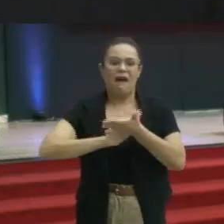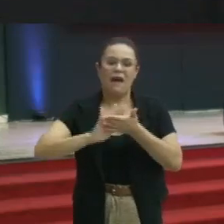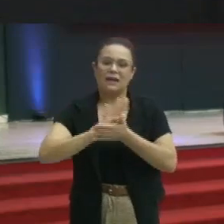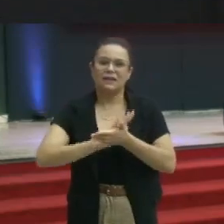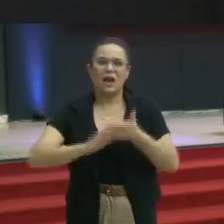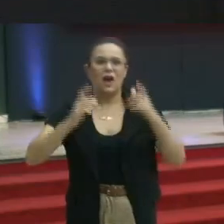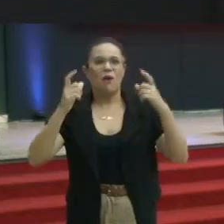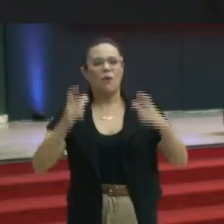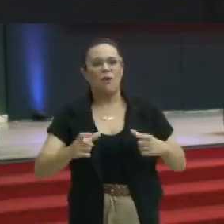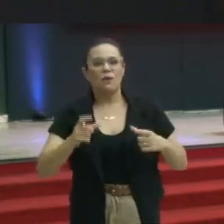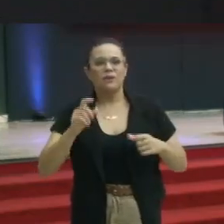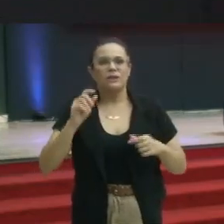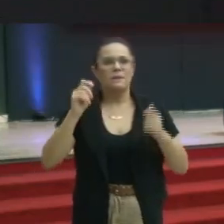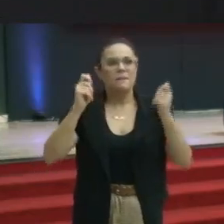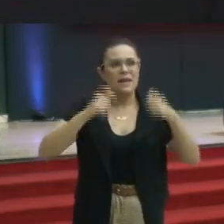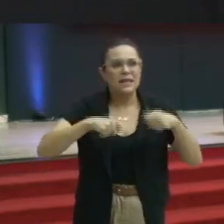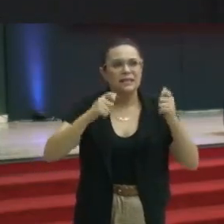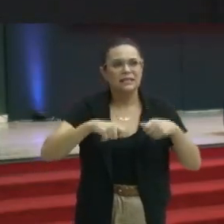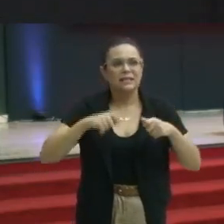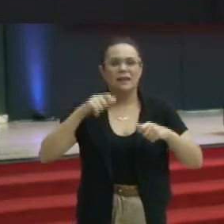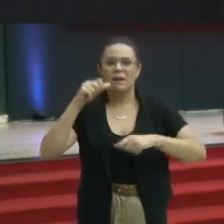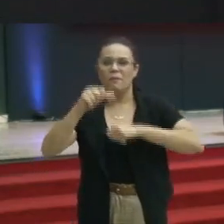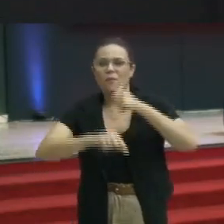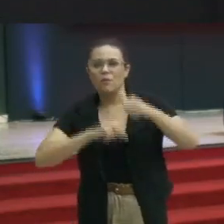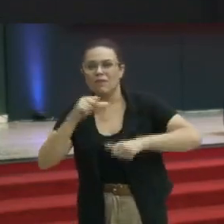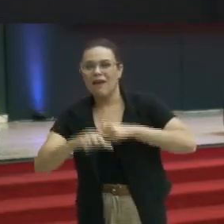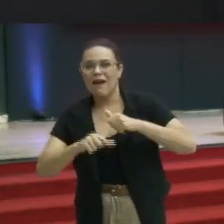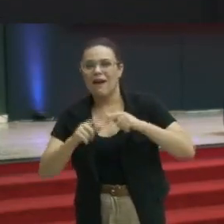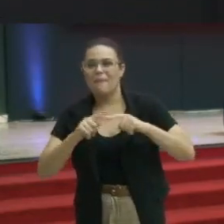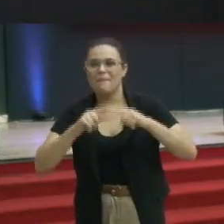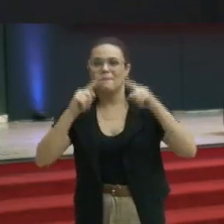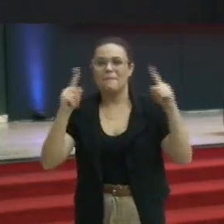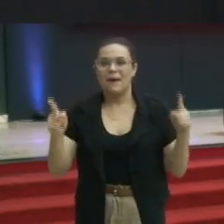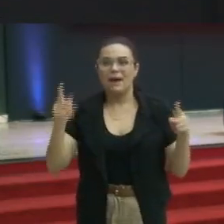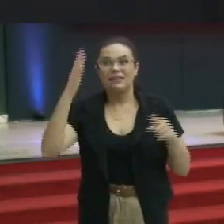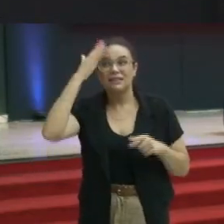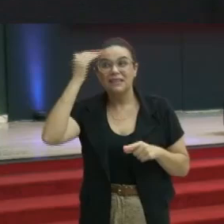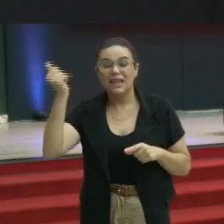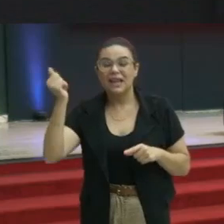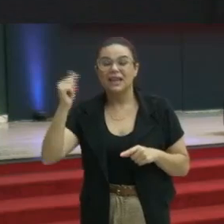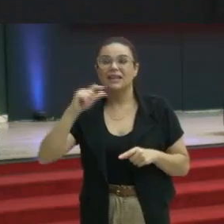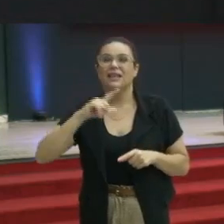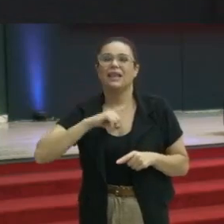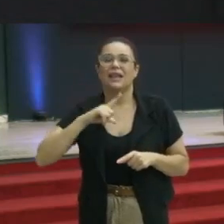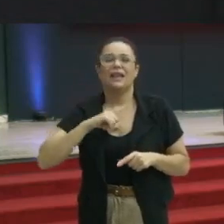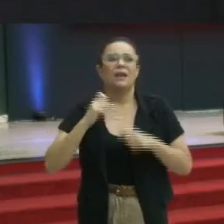tenho certeza de uma coisa: há um poder à sua disposição hoje à